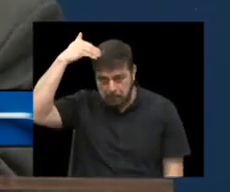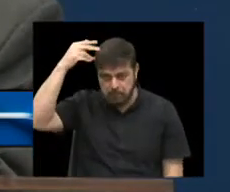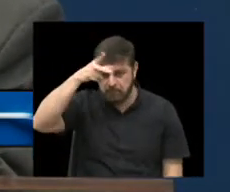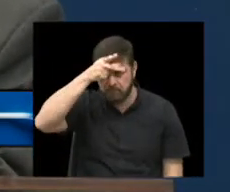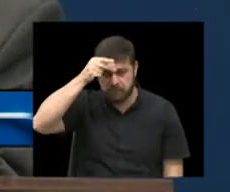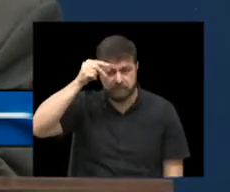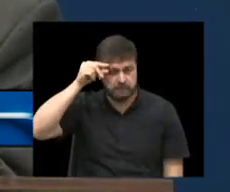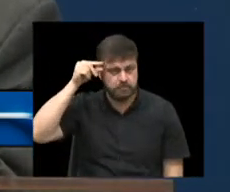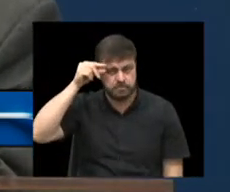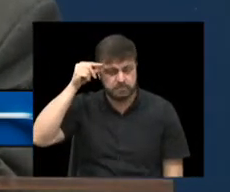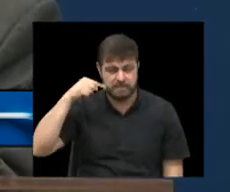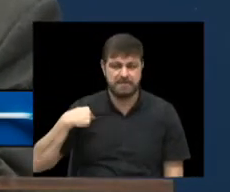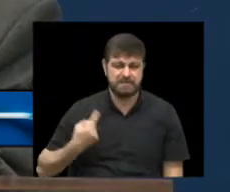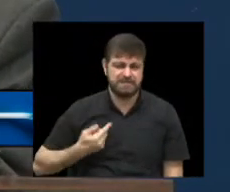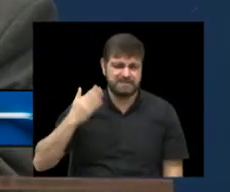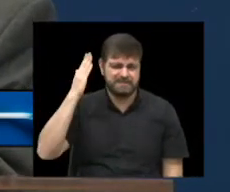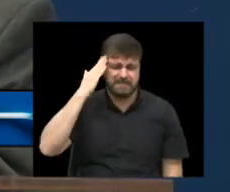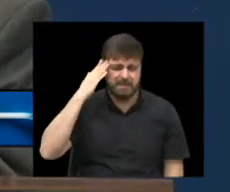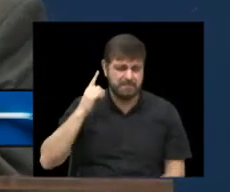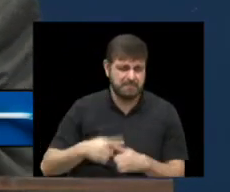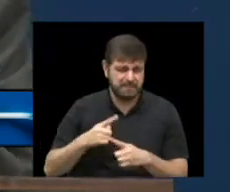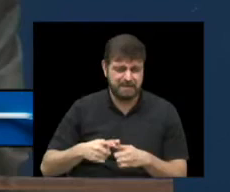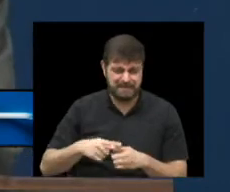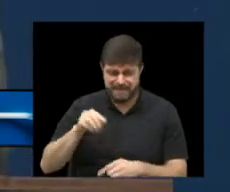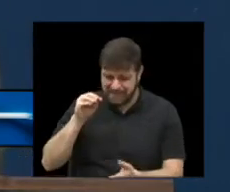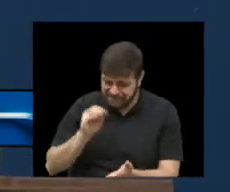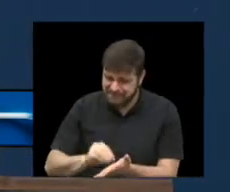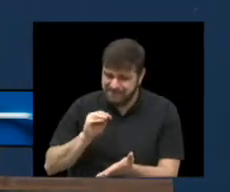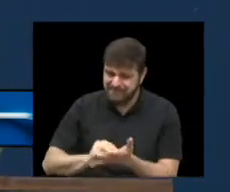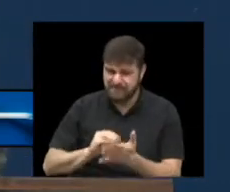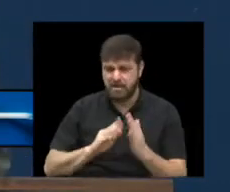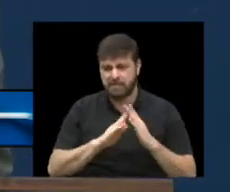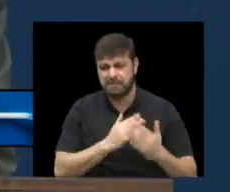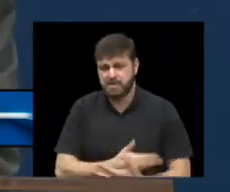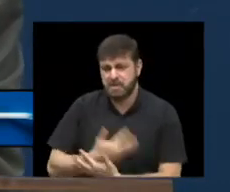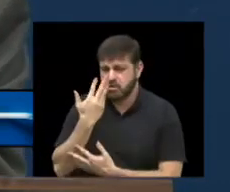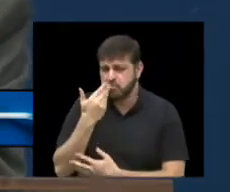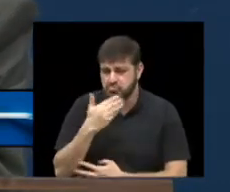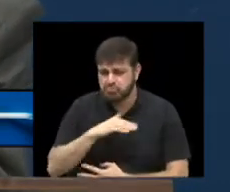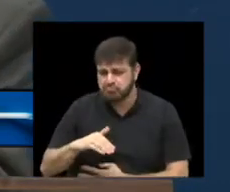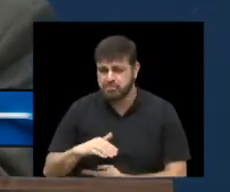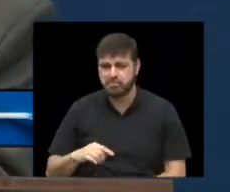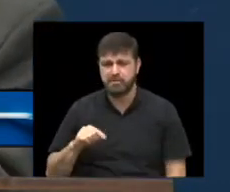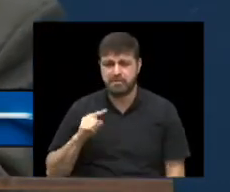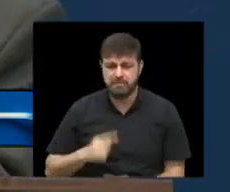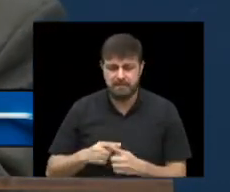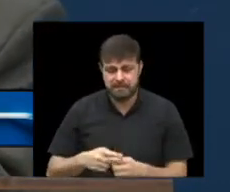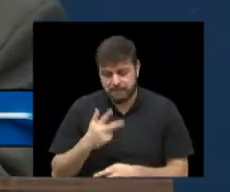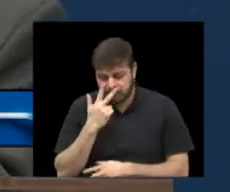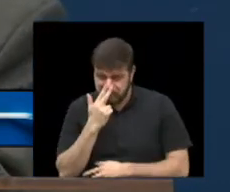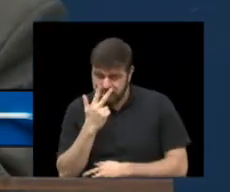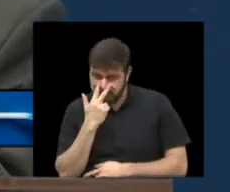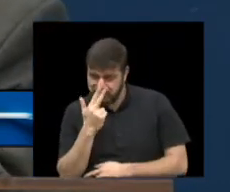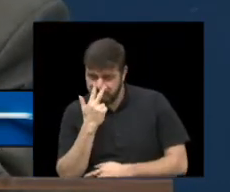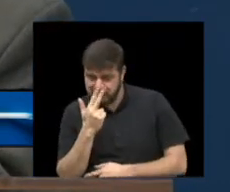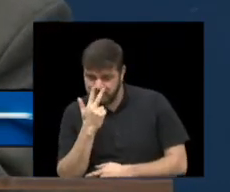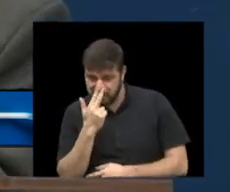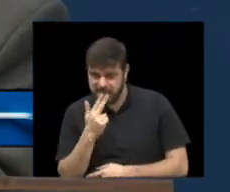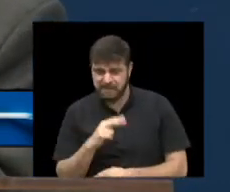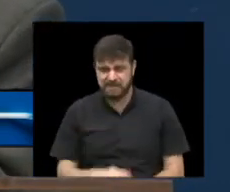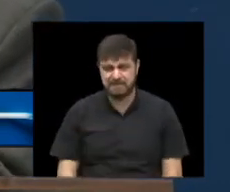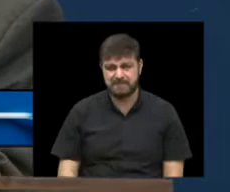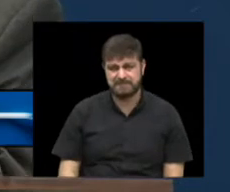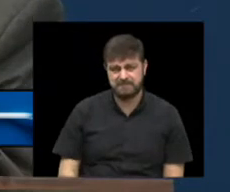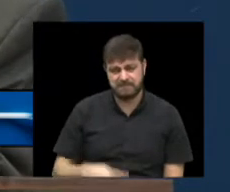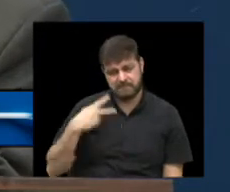nós sabemos que a razão maior desse déficit de creche neste momento, que dá impressão, vereador Gilberto Vermelho e vereador Jorge